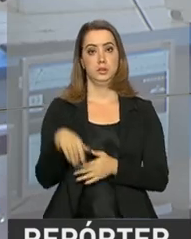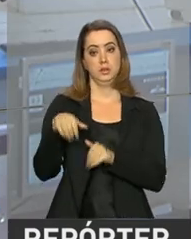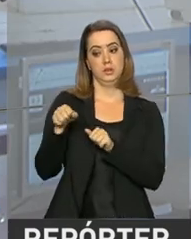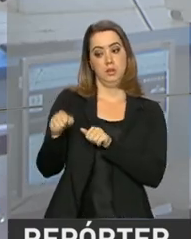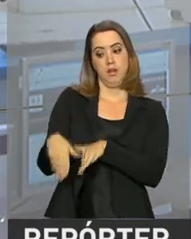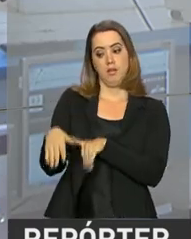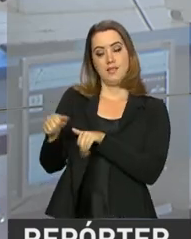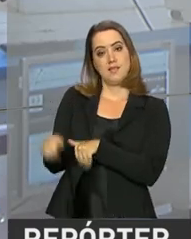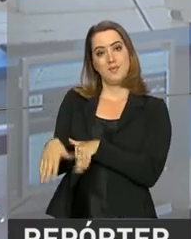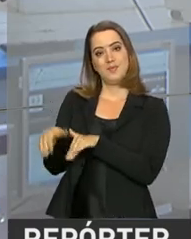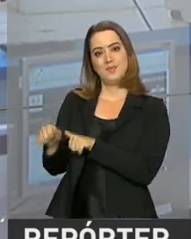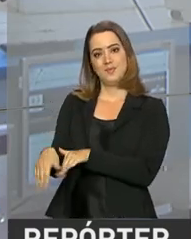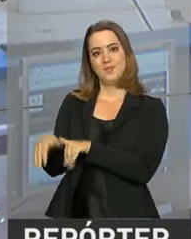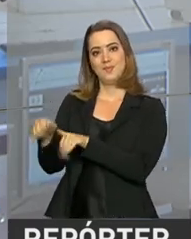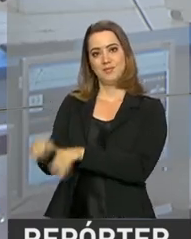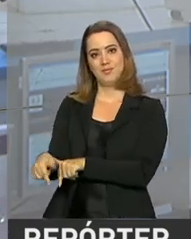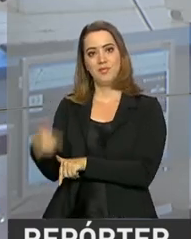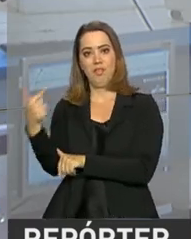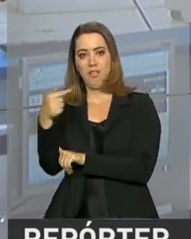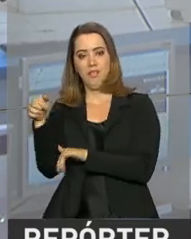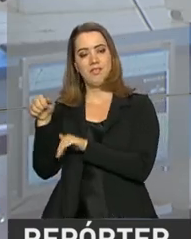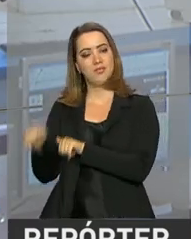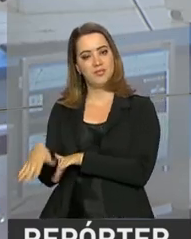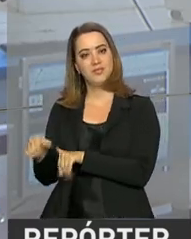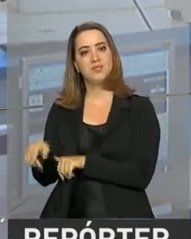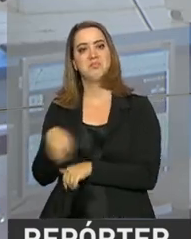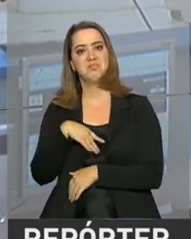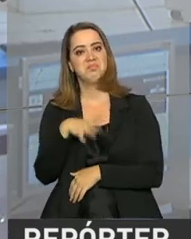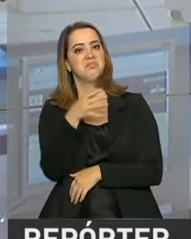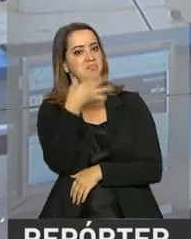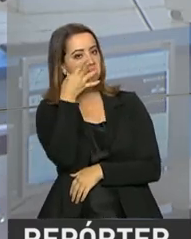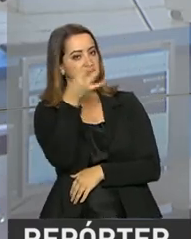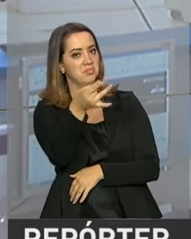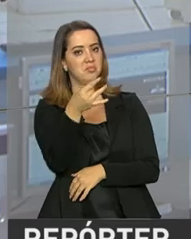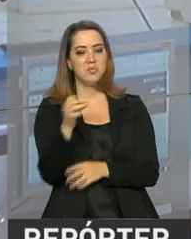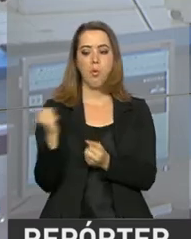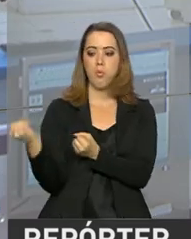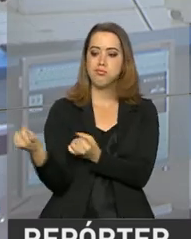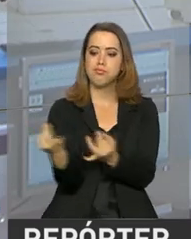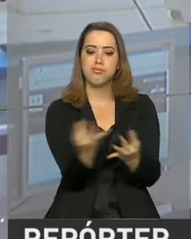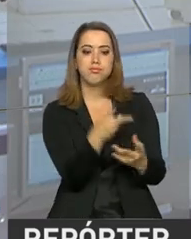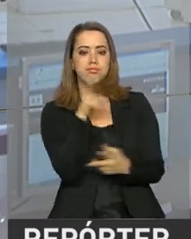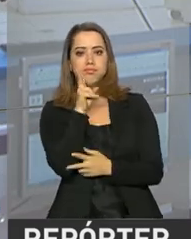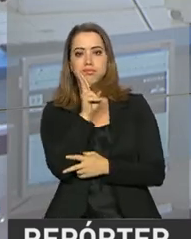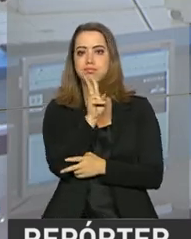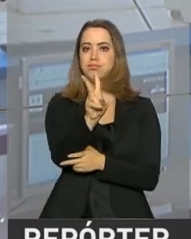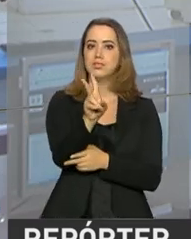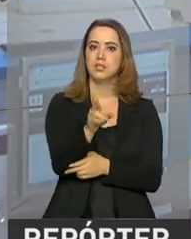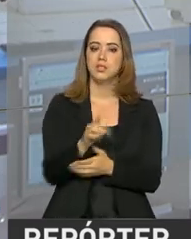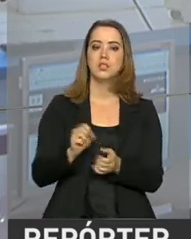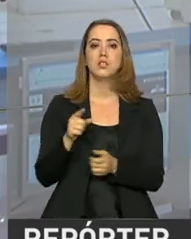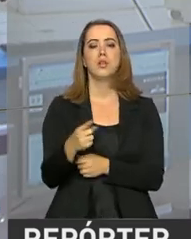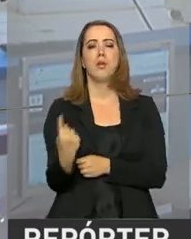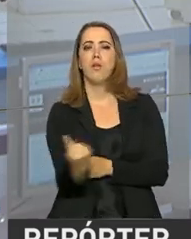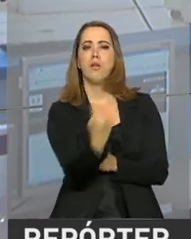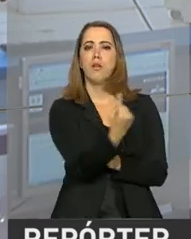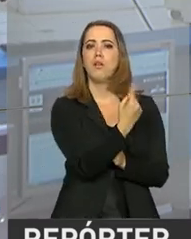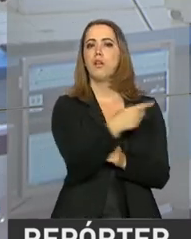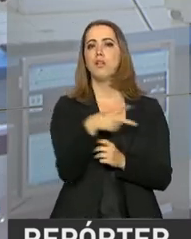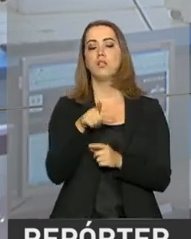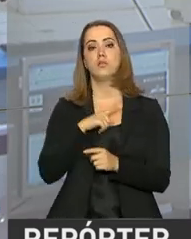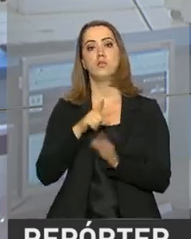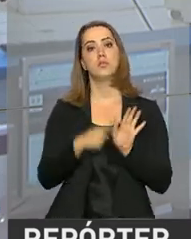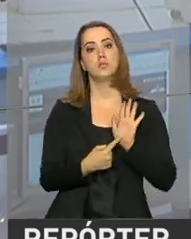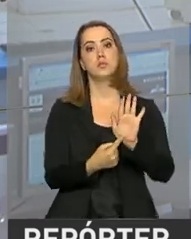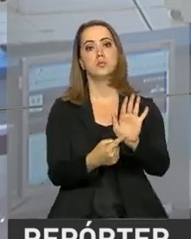Setembro sempre atrai a atenção de muita gente são várias atrações no mesmo def desfile cada força apresenta